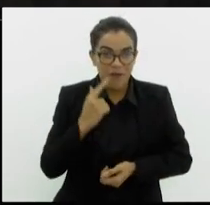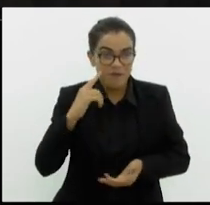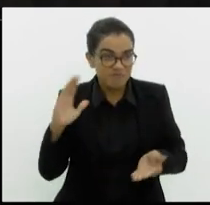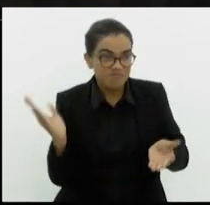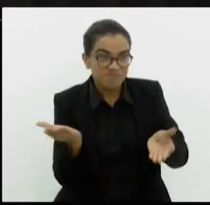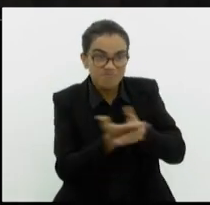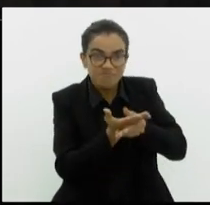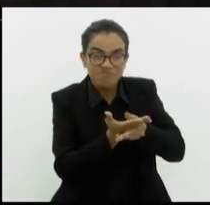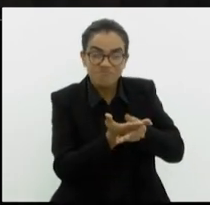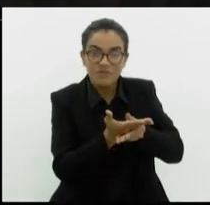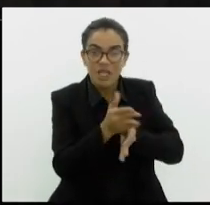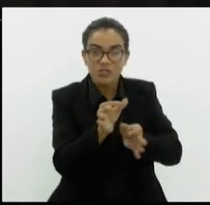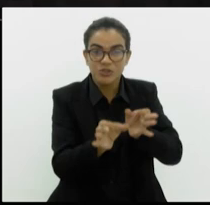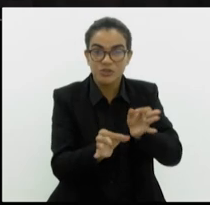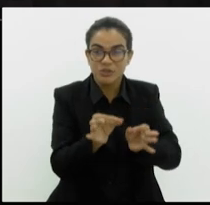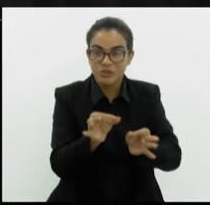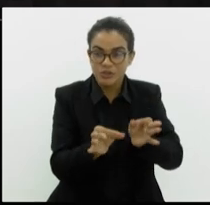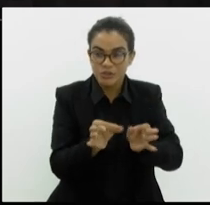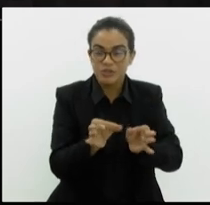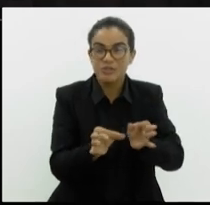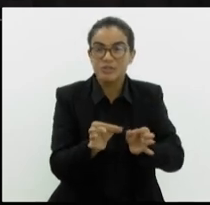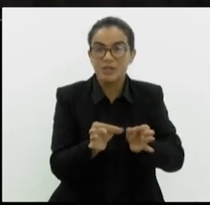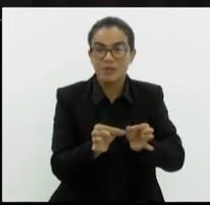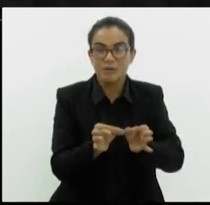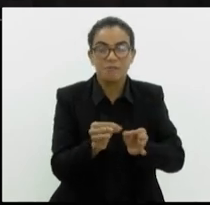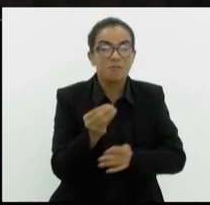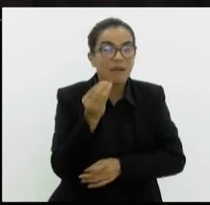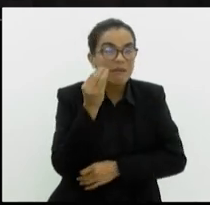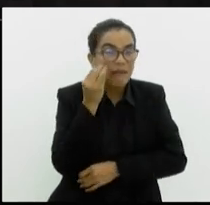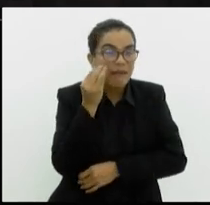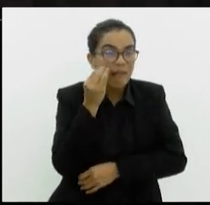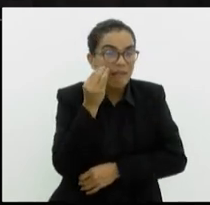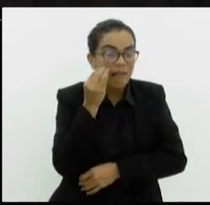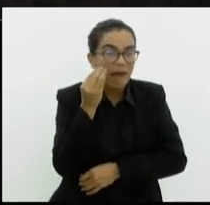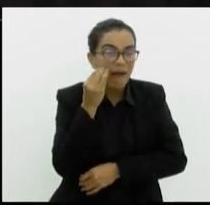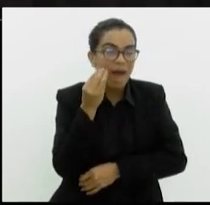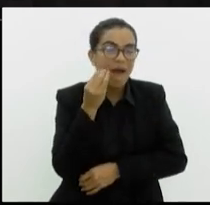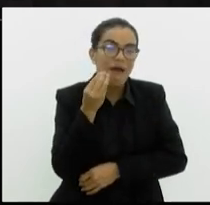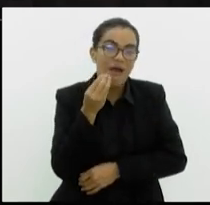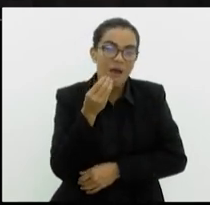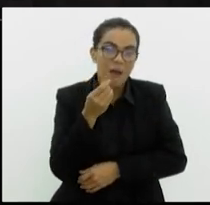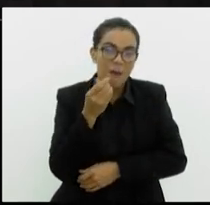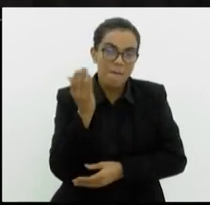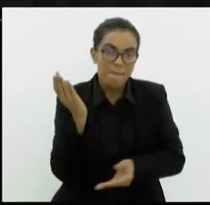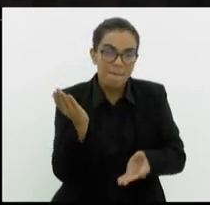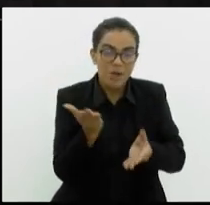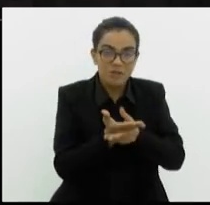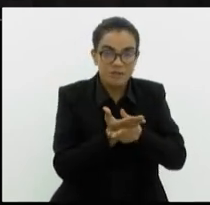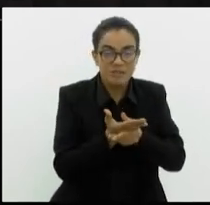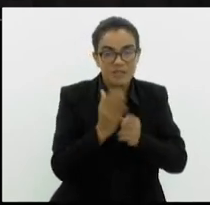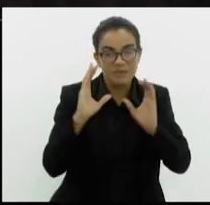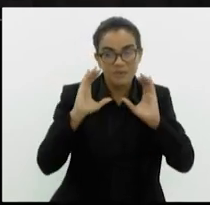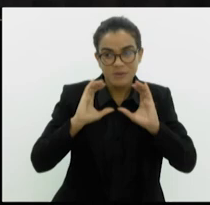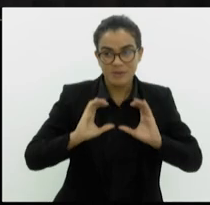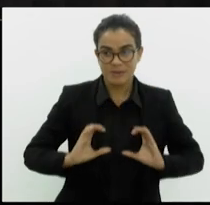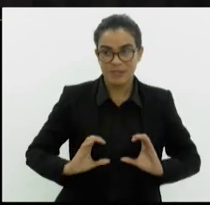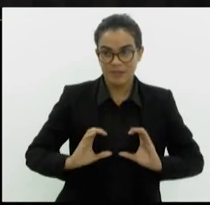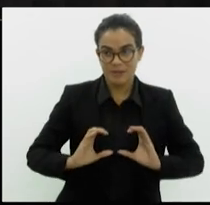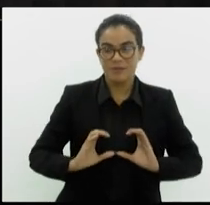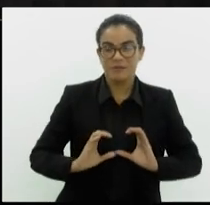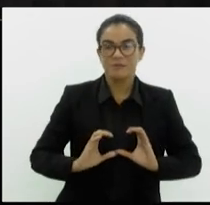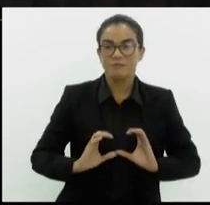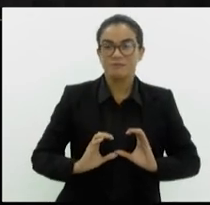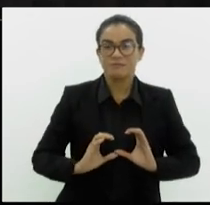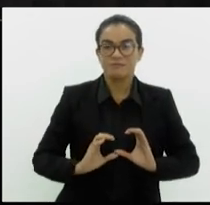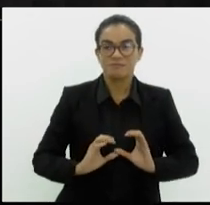Justiça para recuperar do cidadão, por inconstitucionalidade de uma lei definida